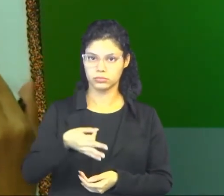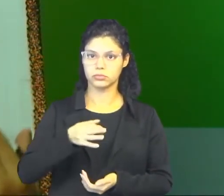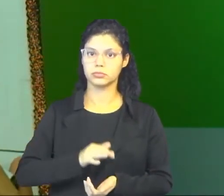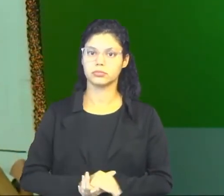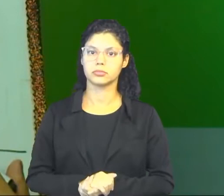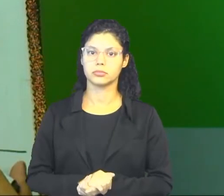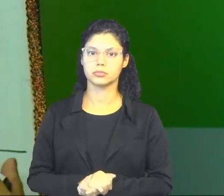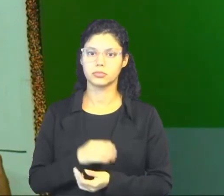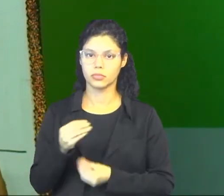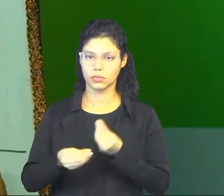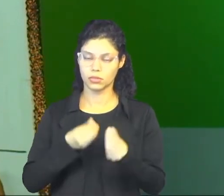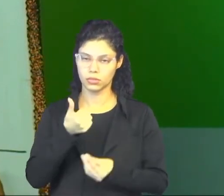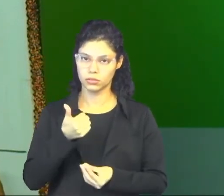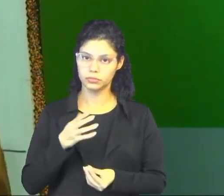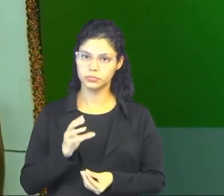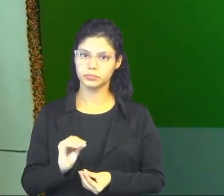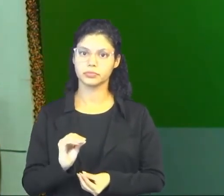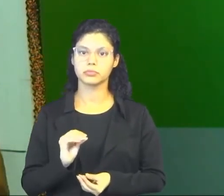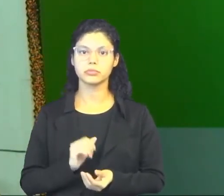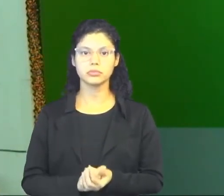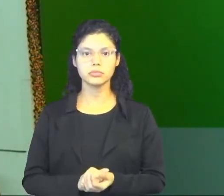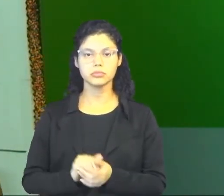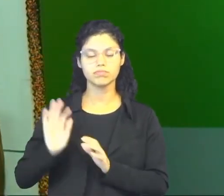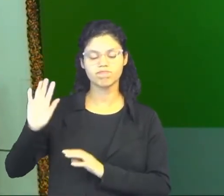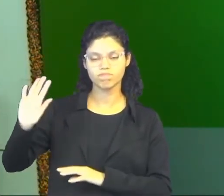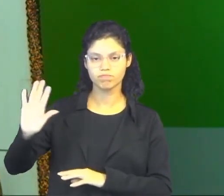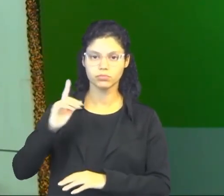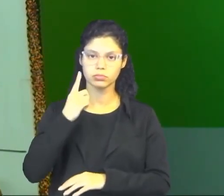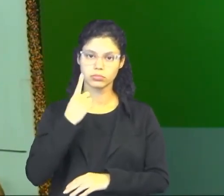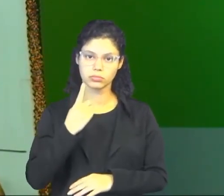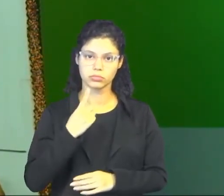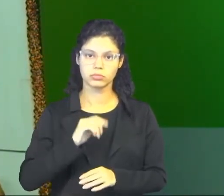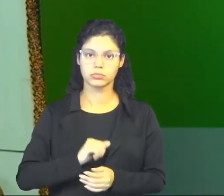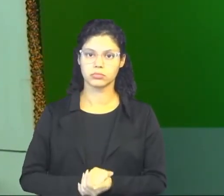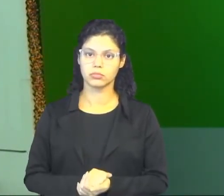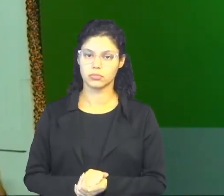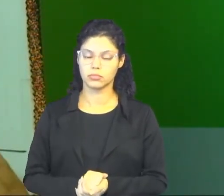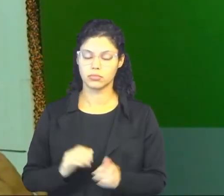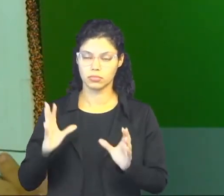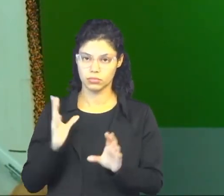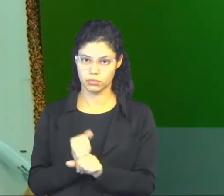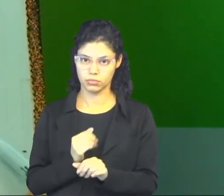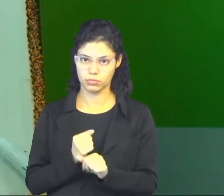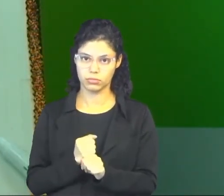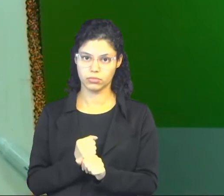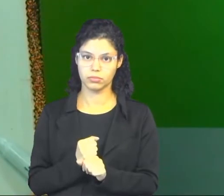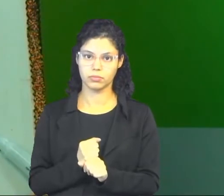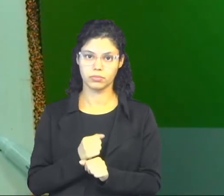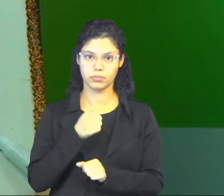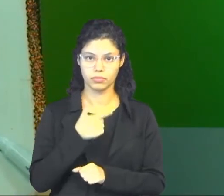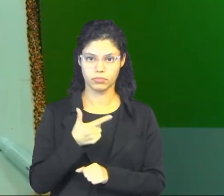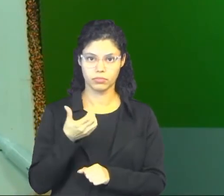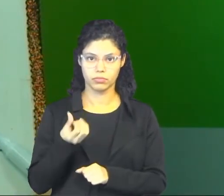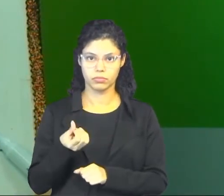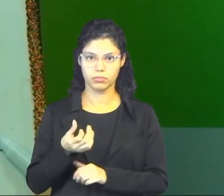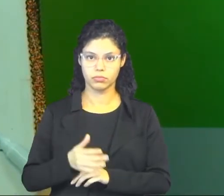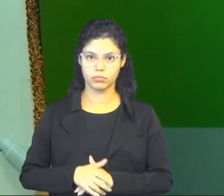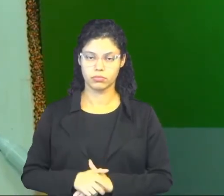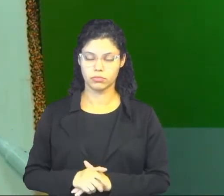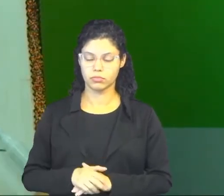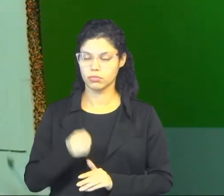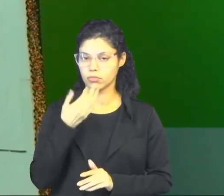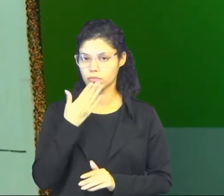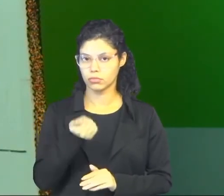aqui, como deu 10, eu posso deixar esse 1 aqui, porque não tem mais nada para mim acrescentar aqui. Então, ficou 1000 e 26. Tudo bem?